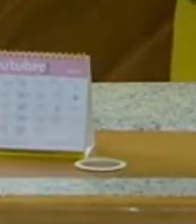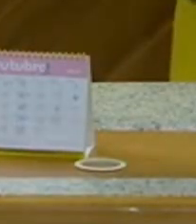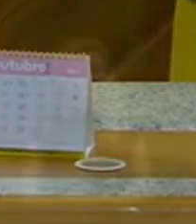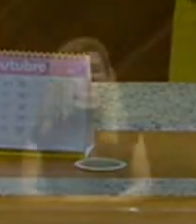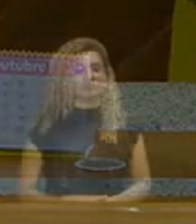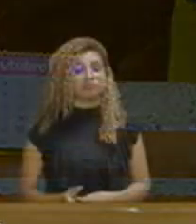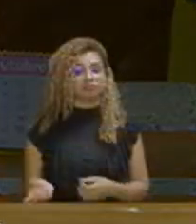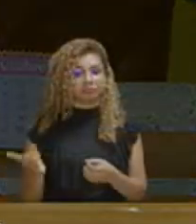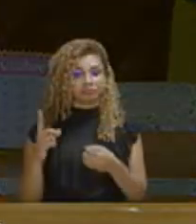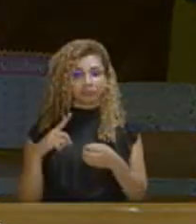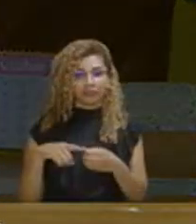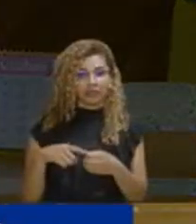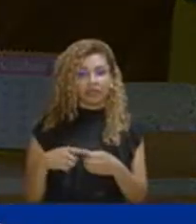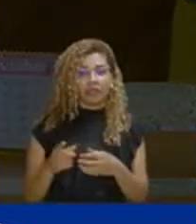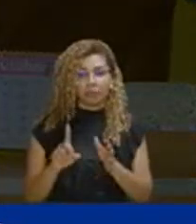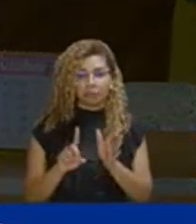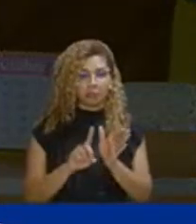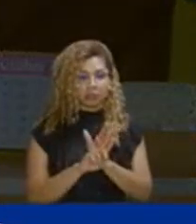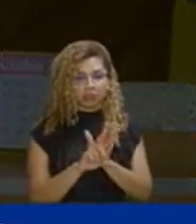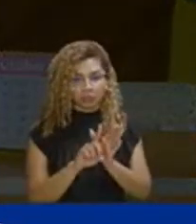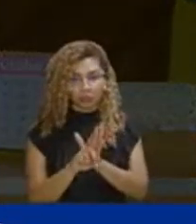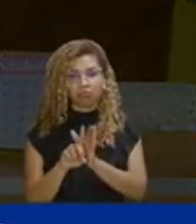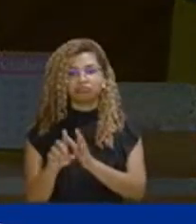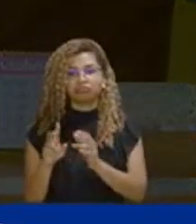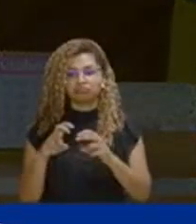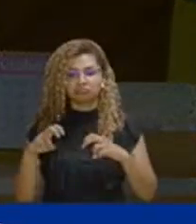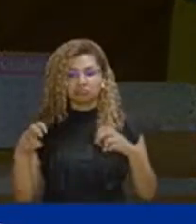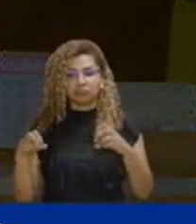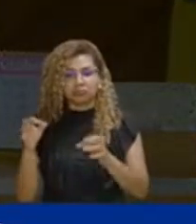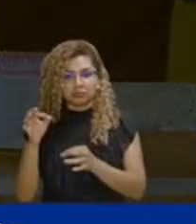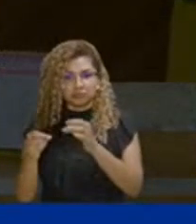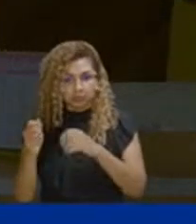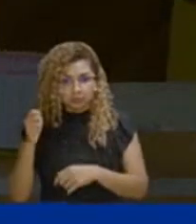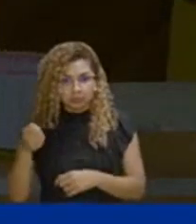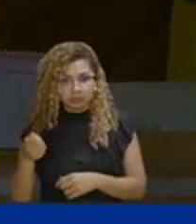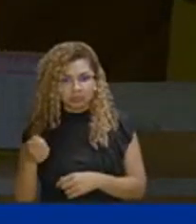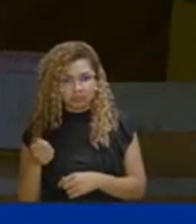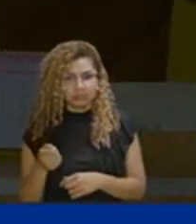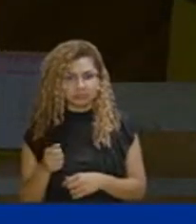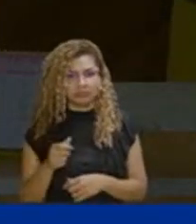Concluído, Eu desembargador pergunto aos Carmo colegas Antônio. se há algum processo mais em julgamento.